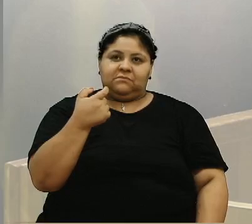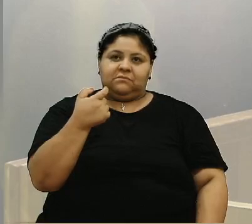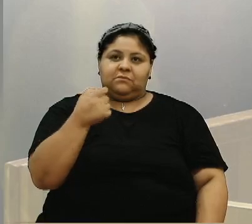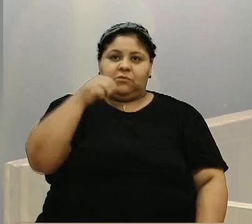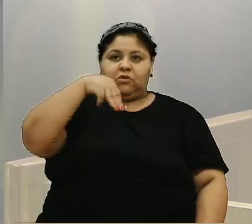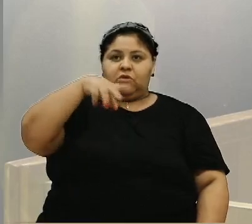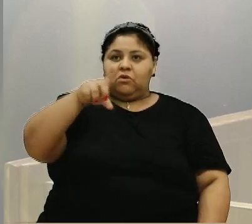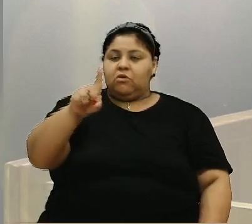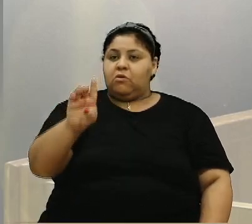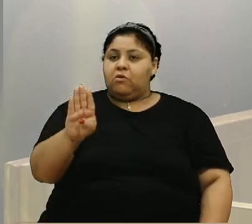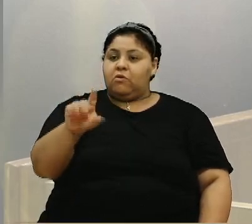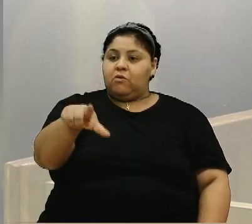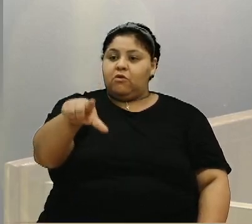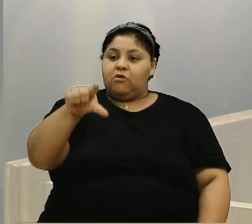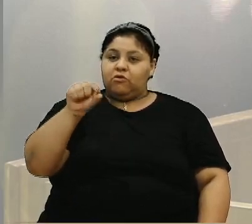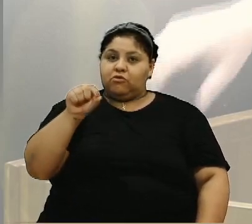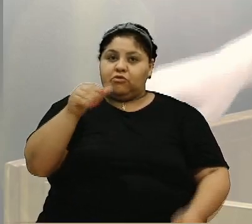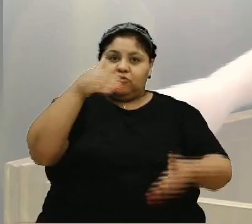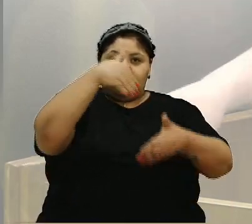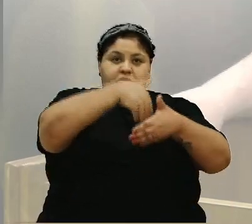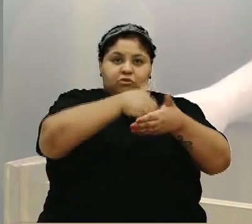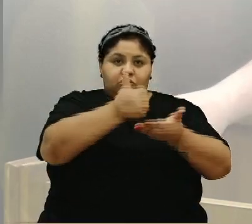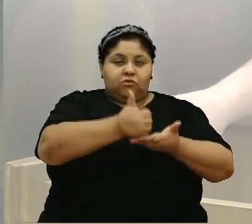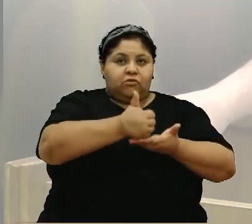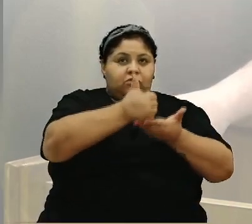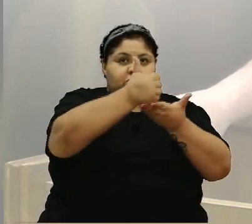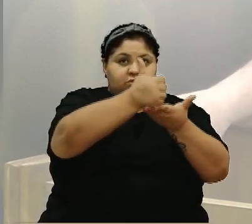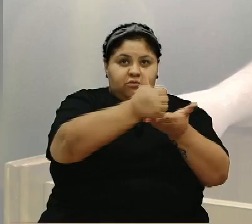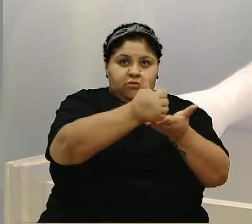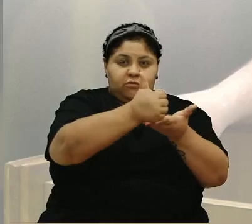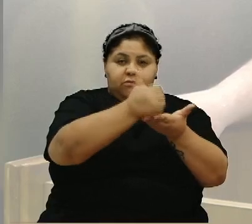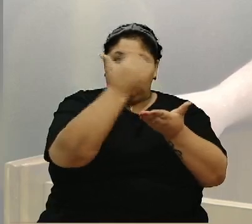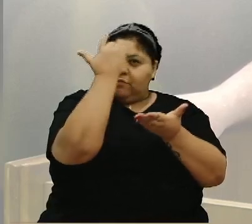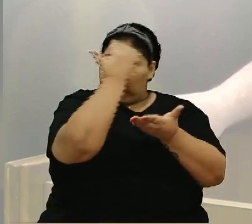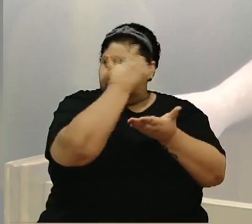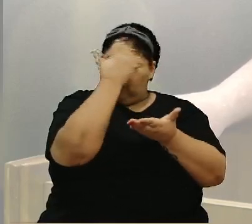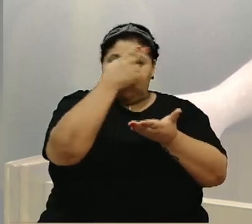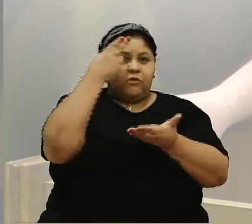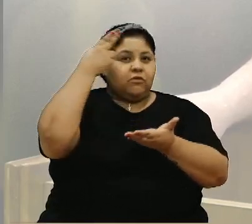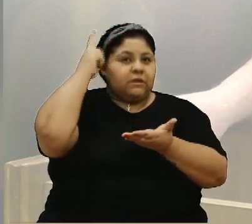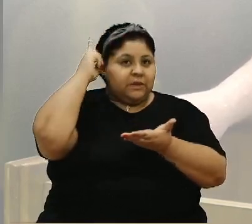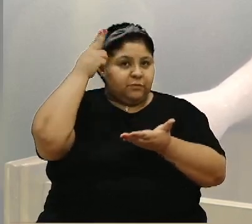MDB definiu internamente o apoio à candidatura do prefeito Odiló e do Nespolo,